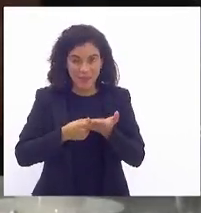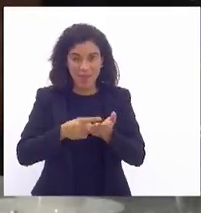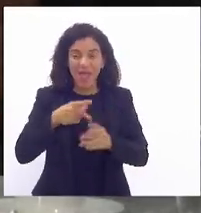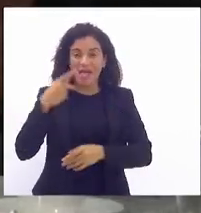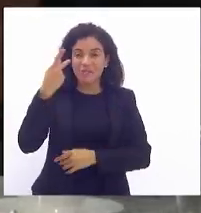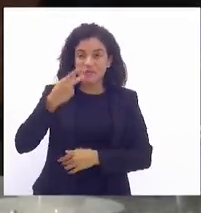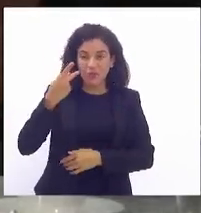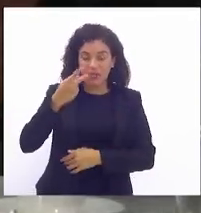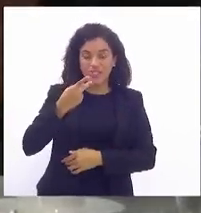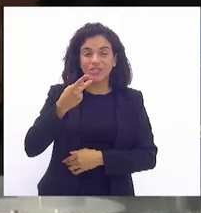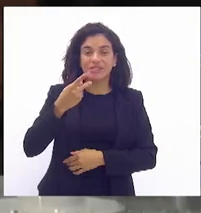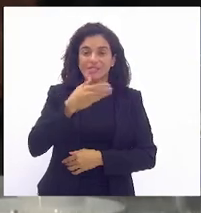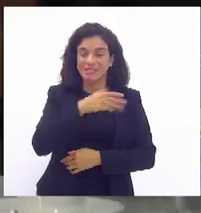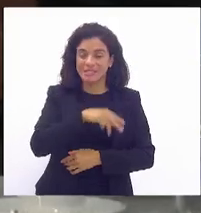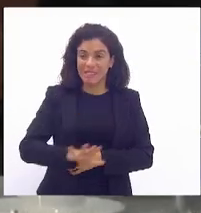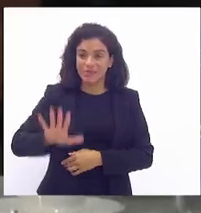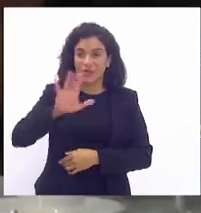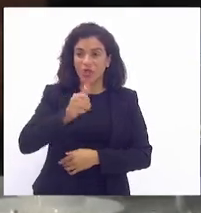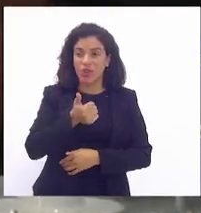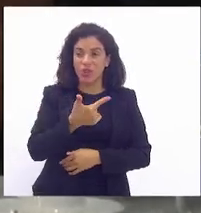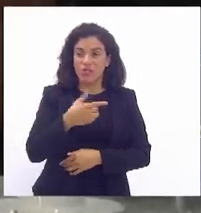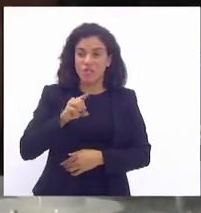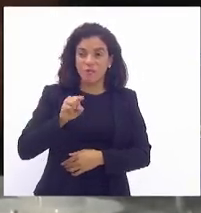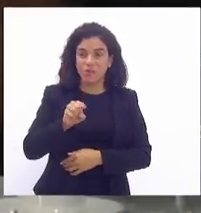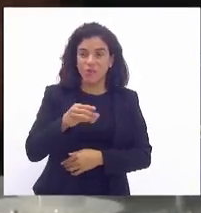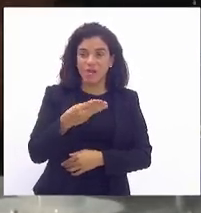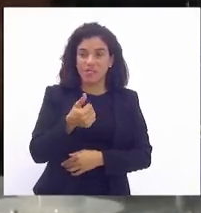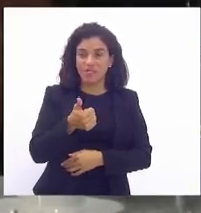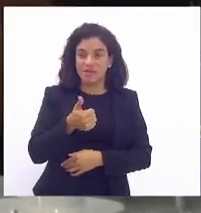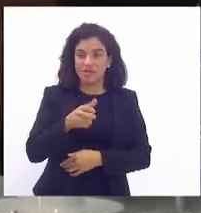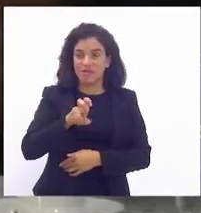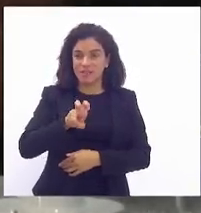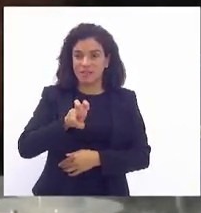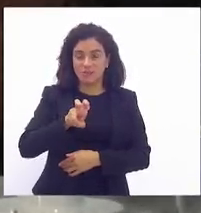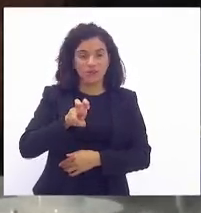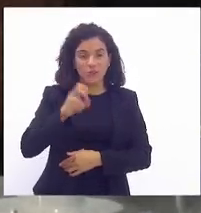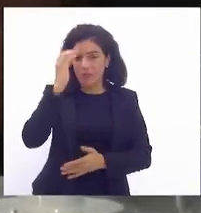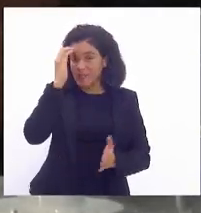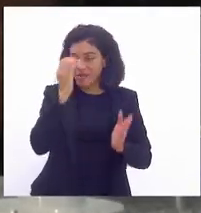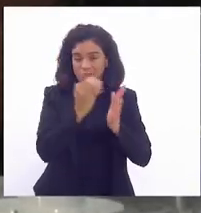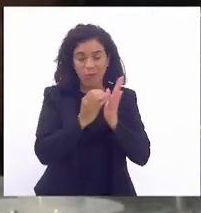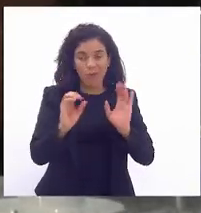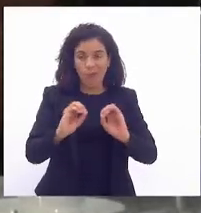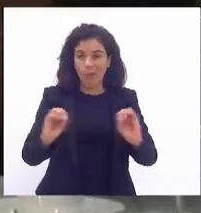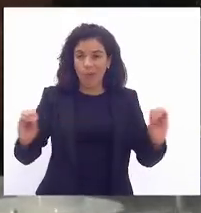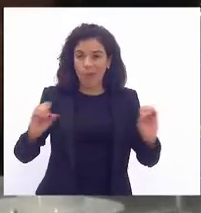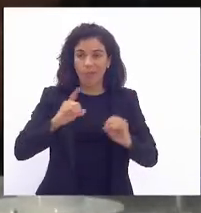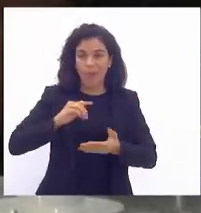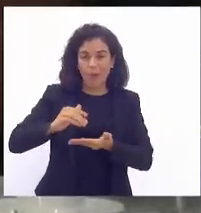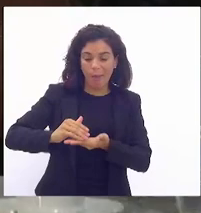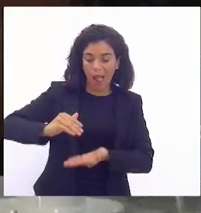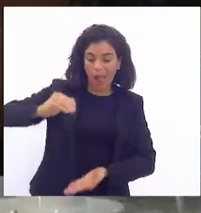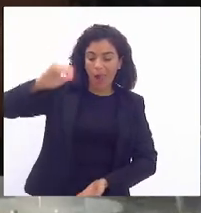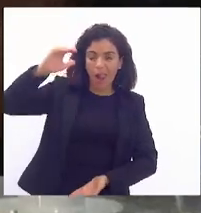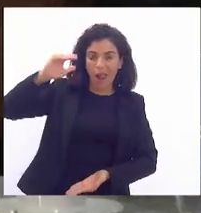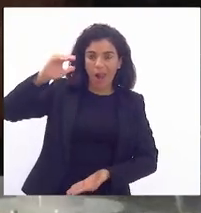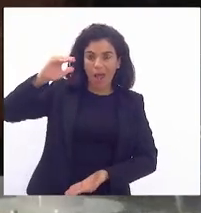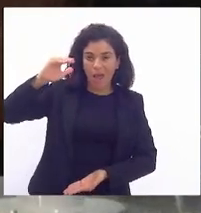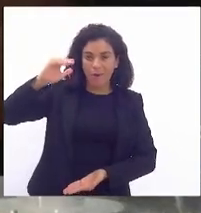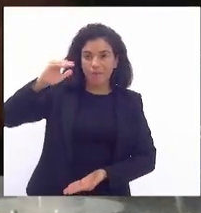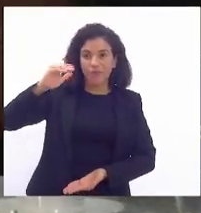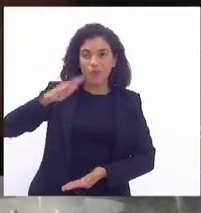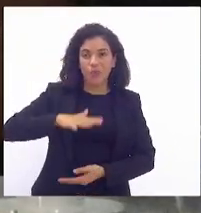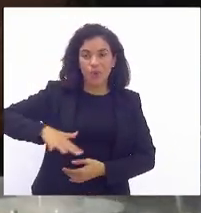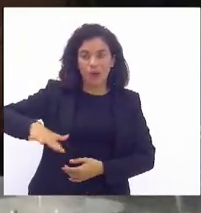Resíduos Sólidos, a Lei 12.305 de 2010, não está sendo cumprida. Tem uma pilha gigantesca de história numa área